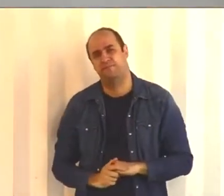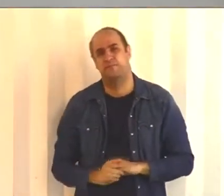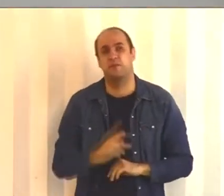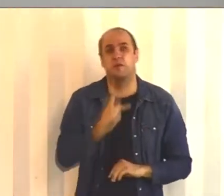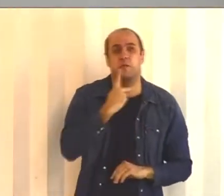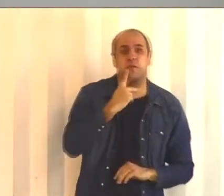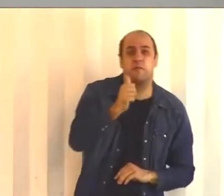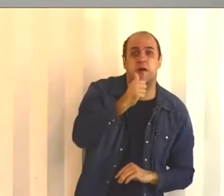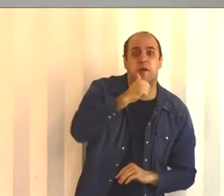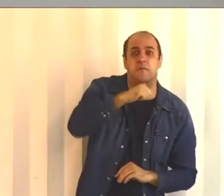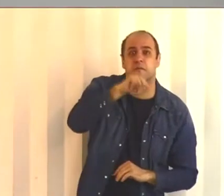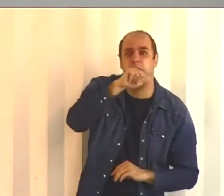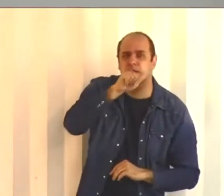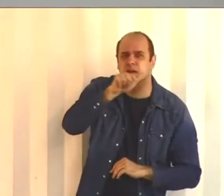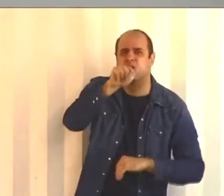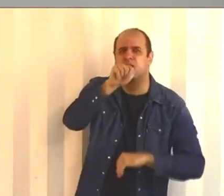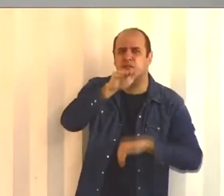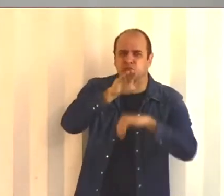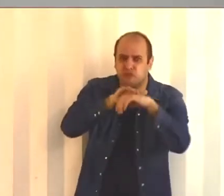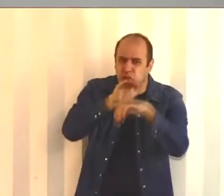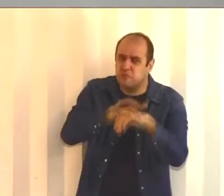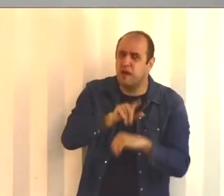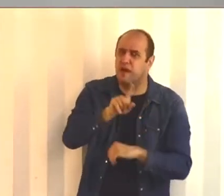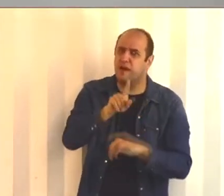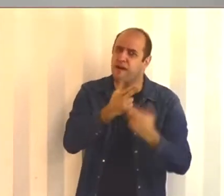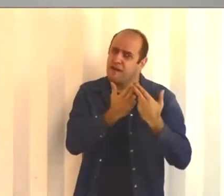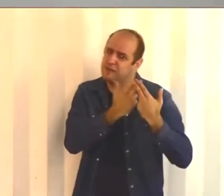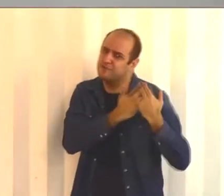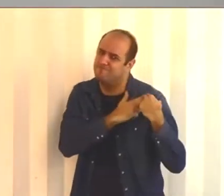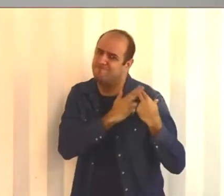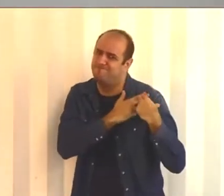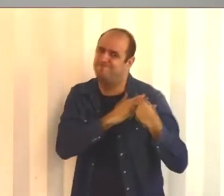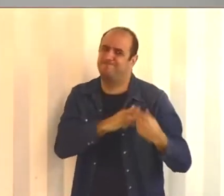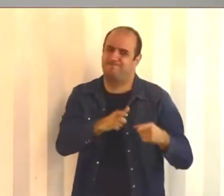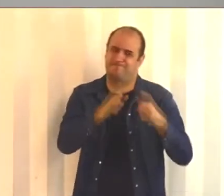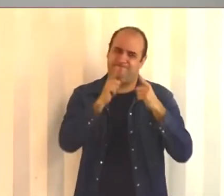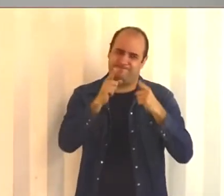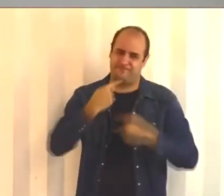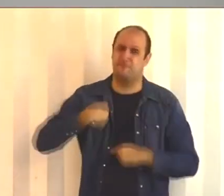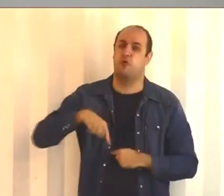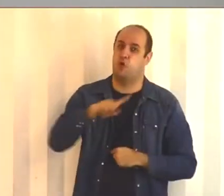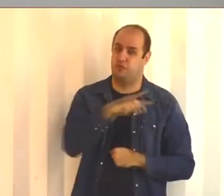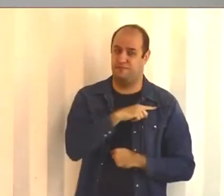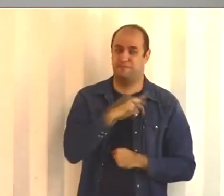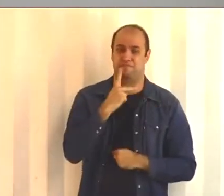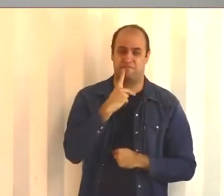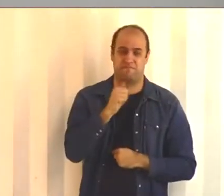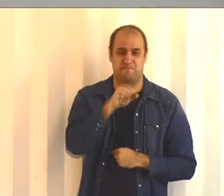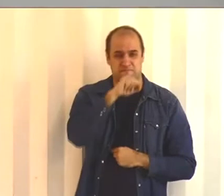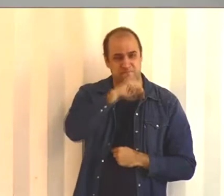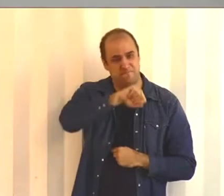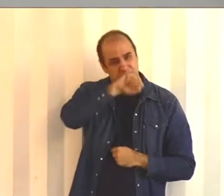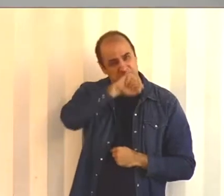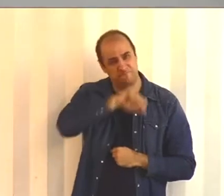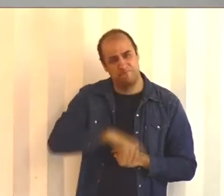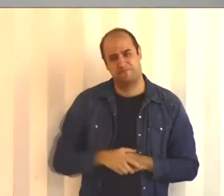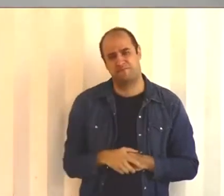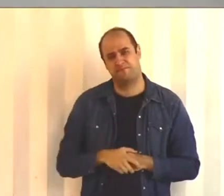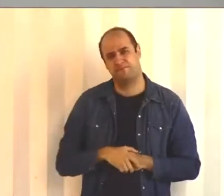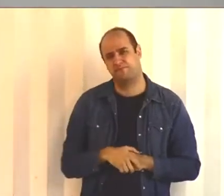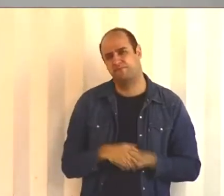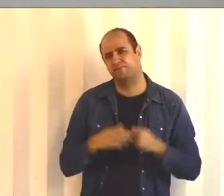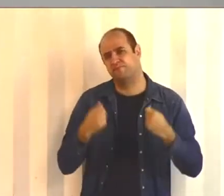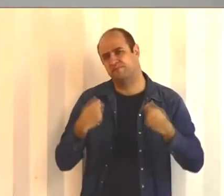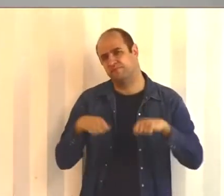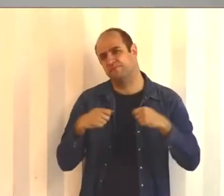pais e mães nesse sentido, a primeira responsabilidade é nossa, dos pais. Nós precisamos orar